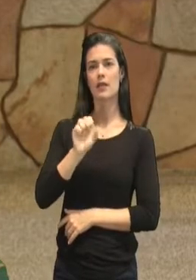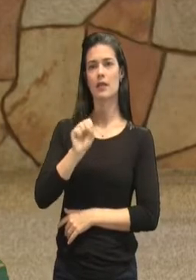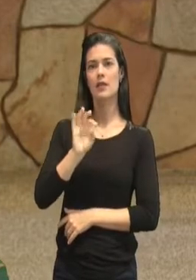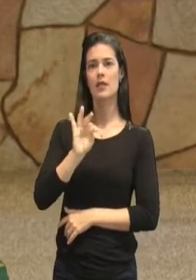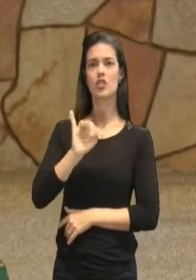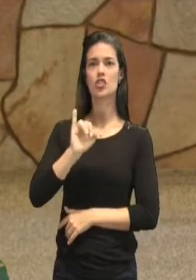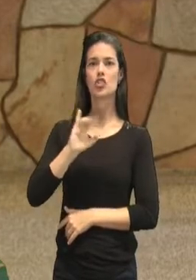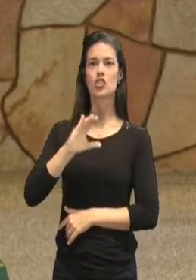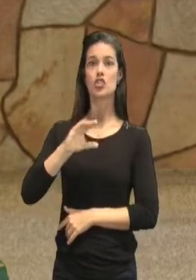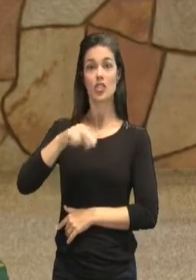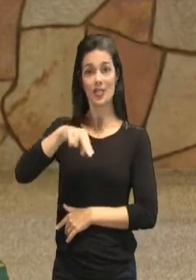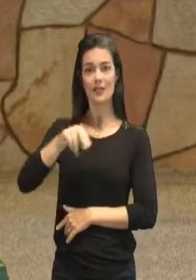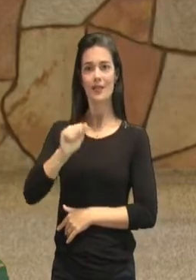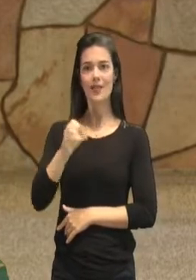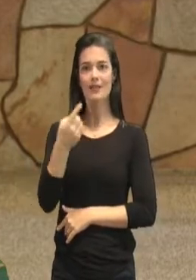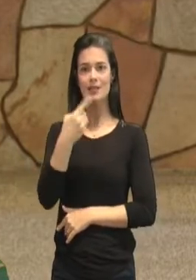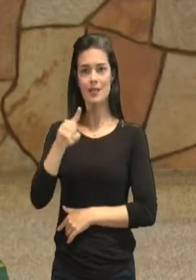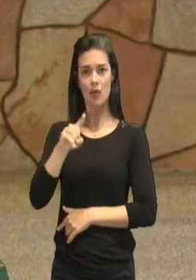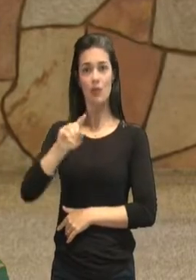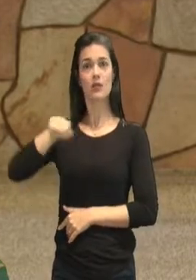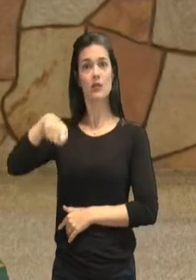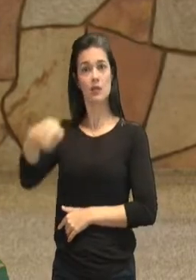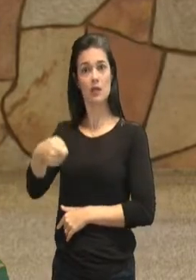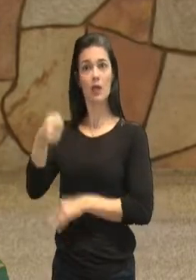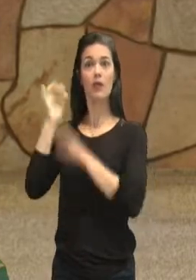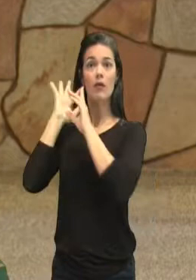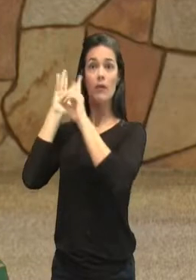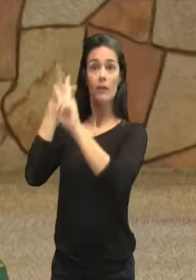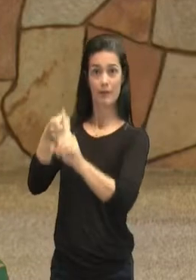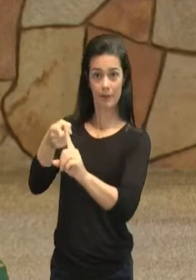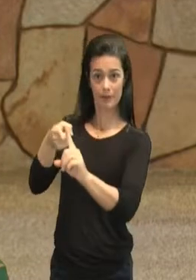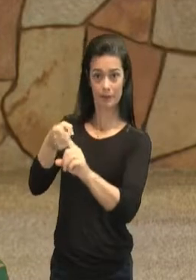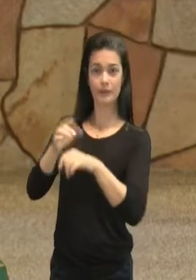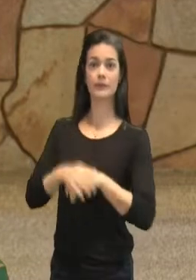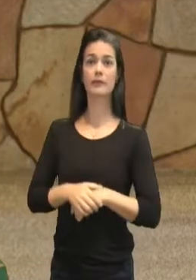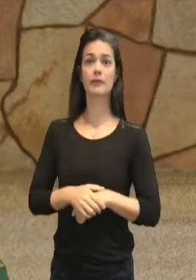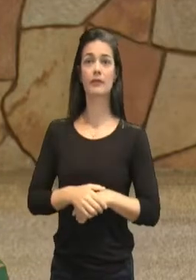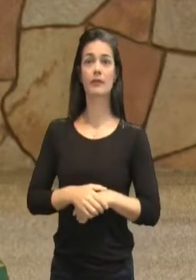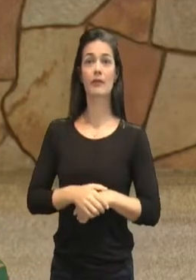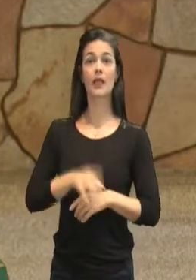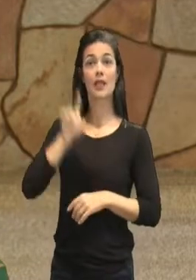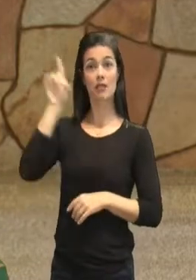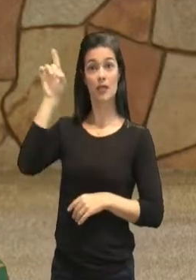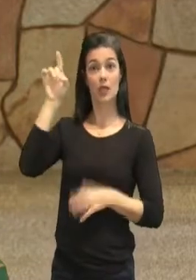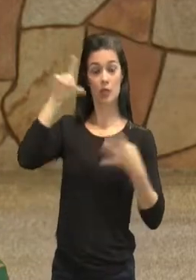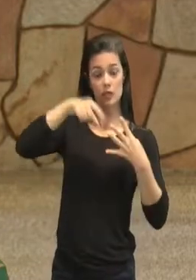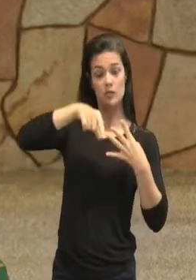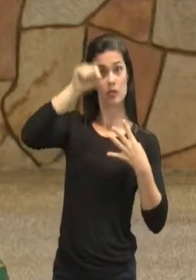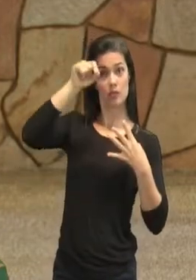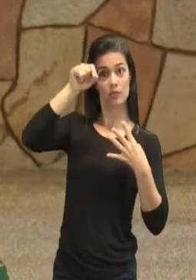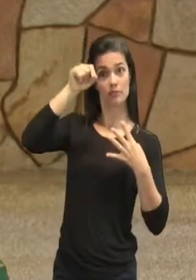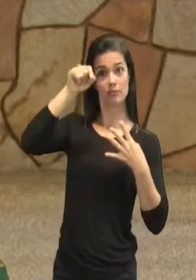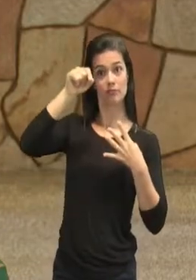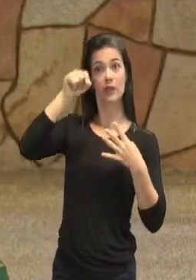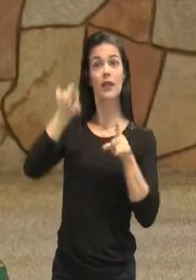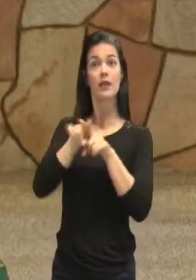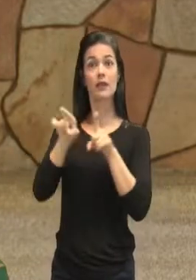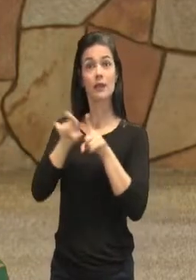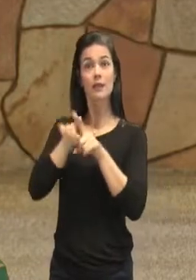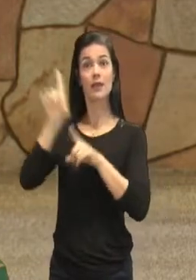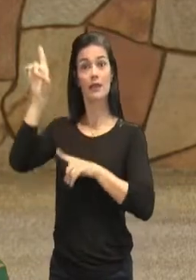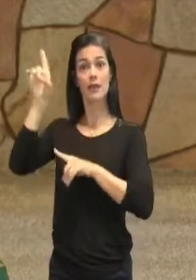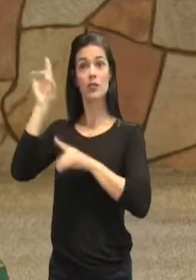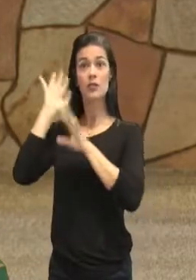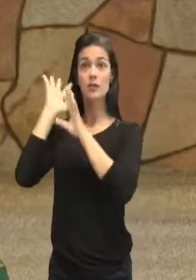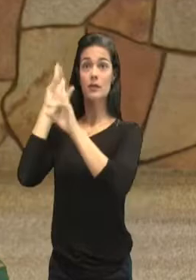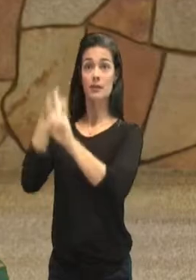mencionado depois no verso 11. Então Deus nos escolheu e nos predestinou.